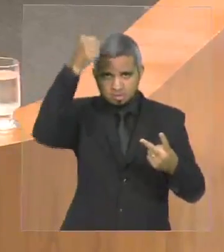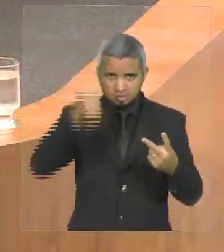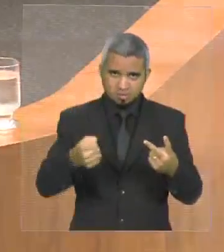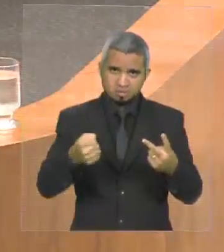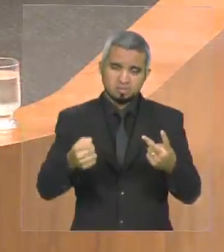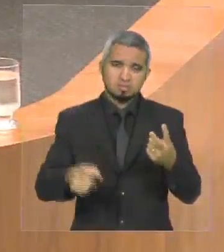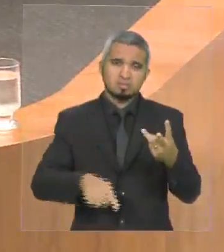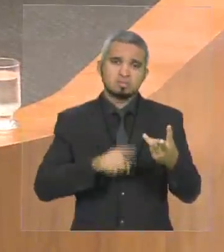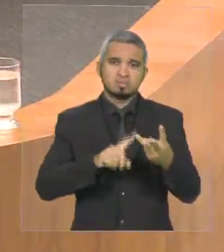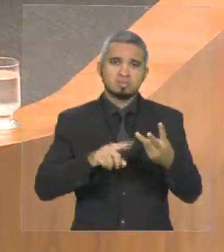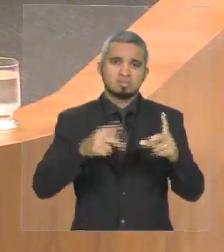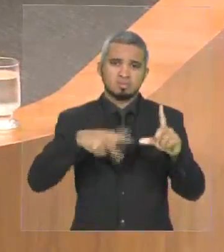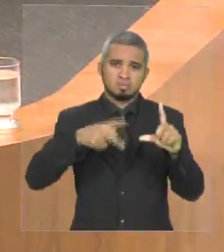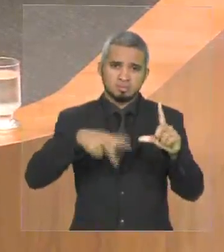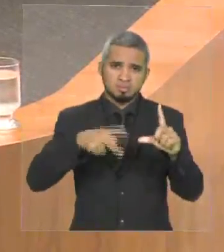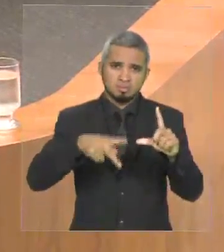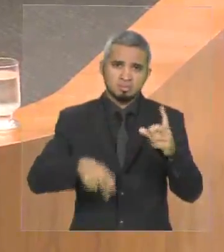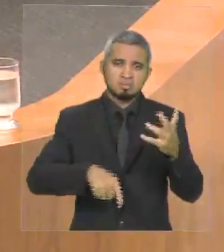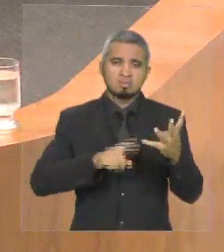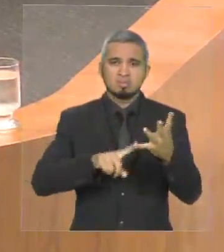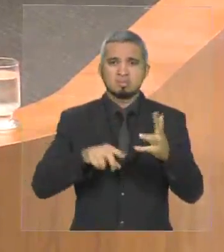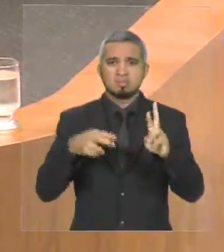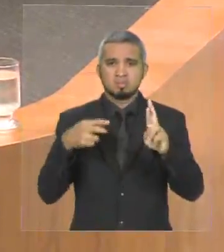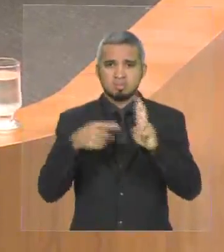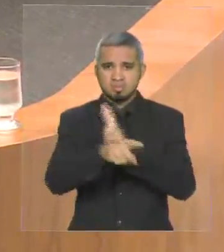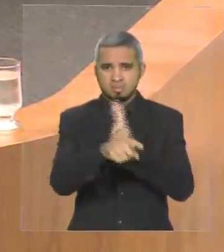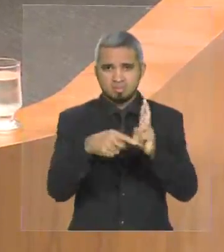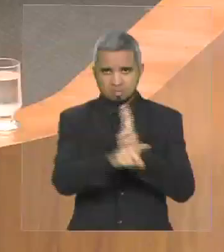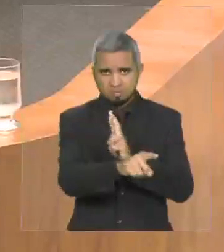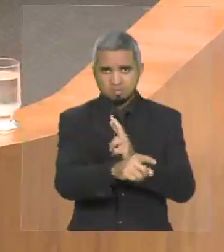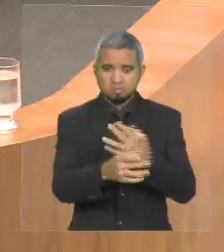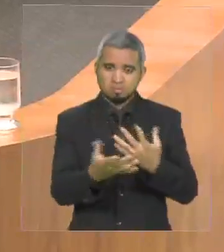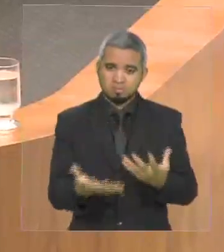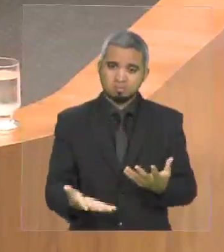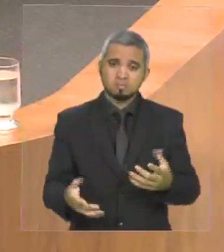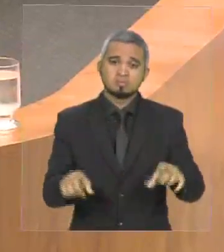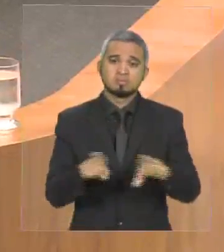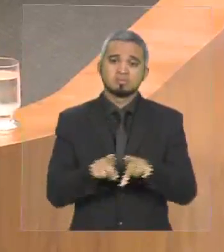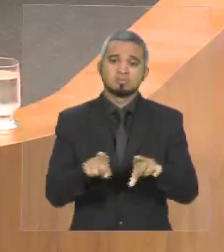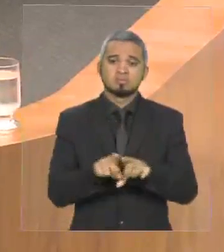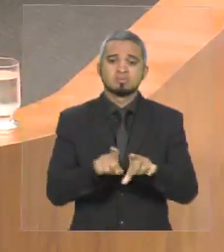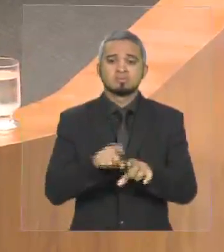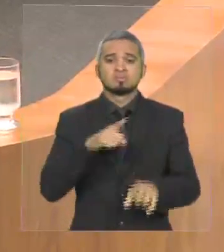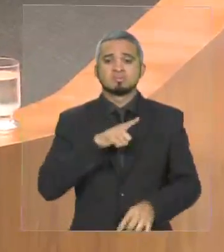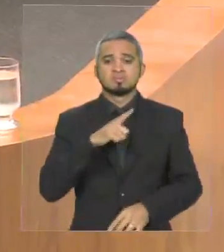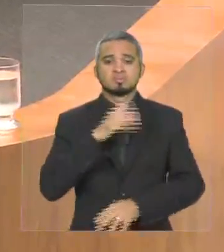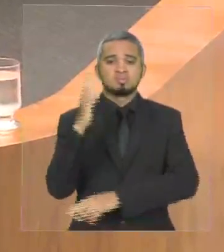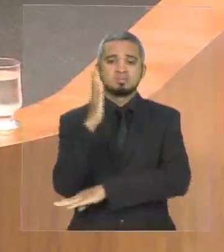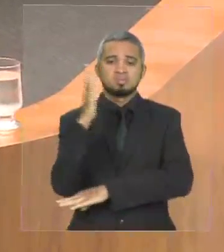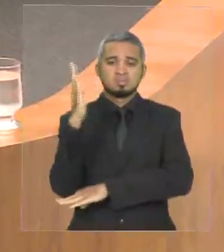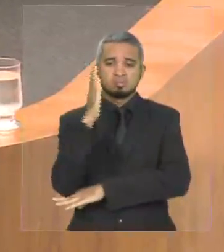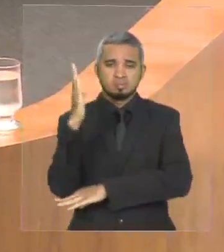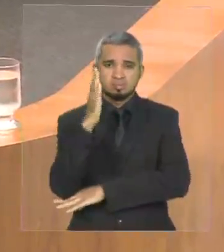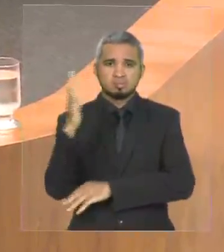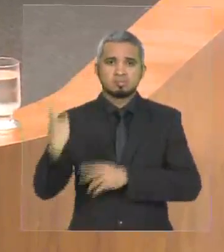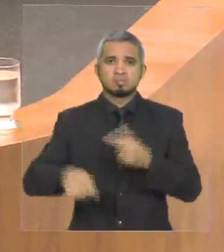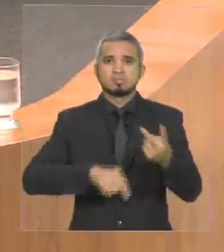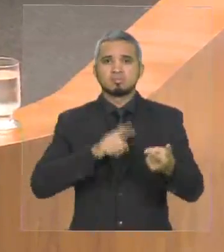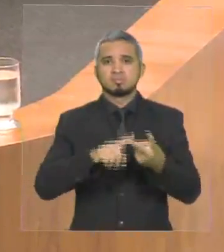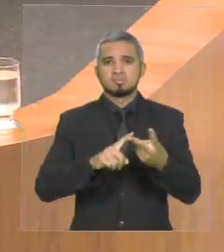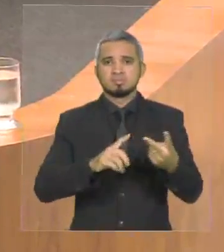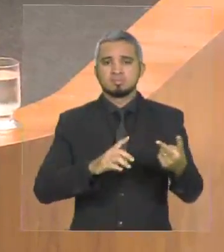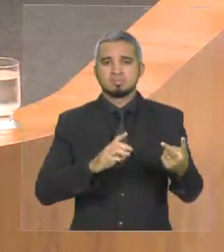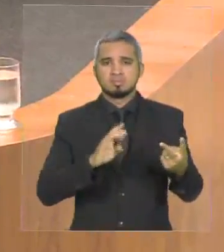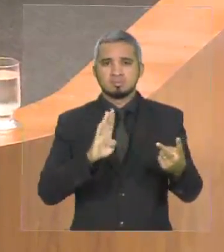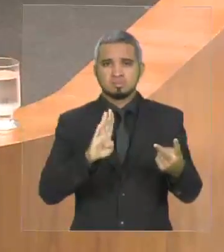Ribamar, temos Passo do Lumiar e temos Raposa. Mas tem também o município de Alcântara, tem o município de Bacabeira,